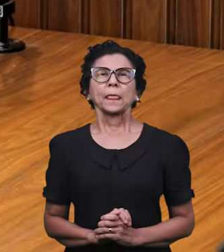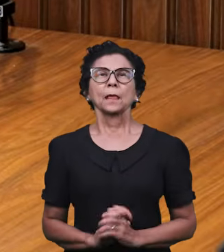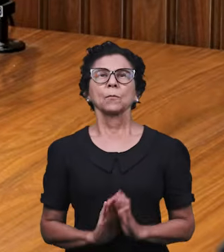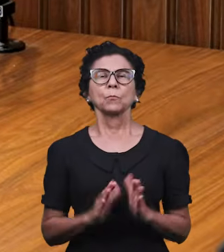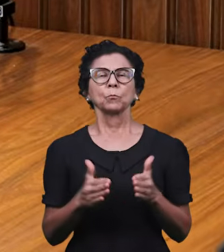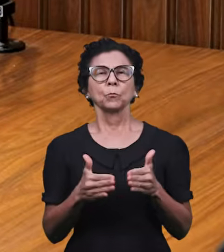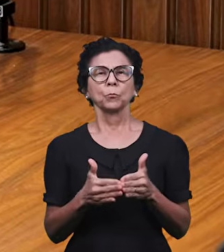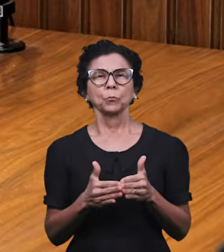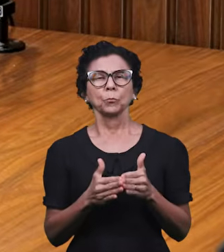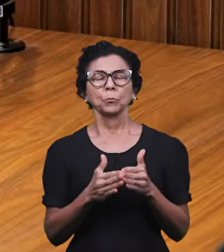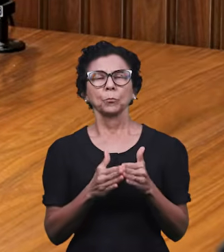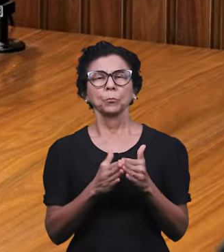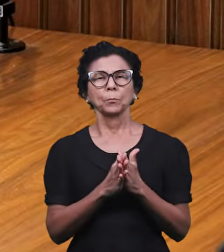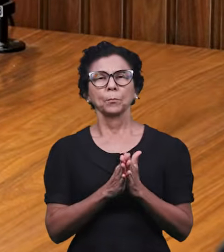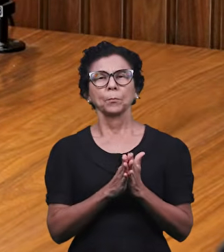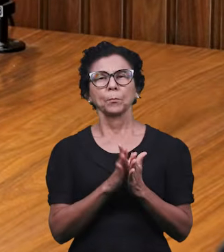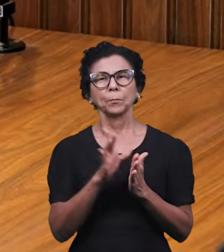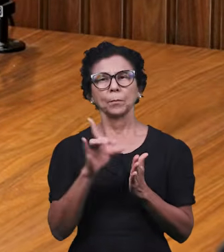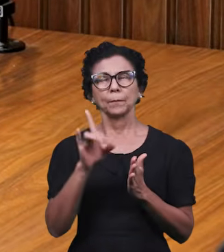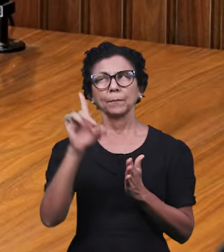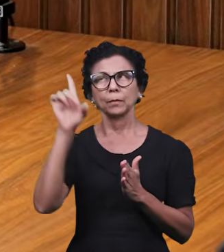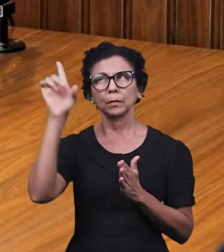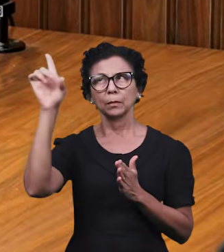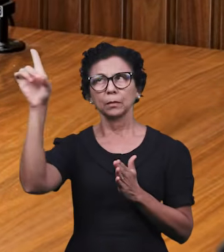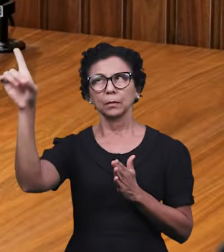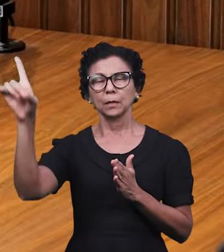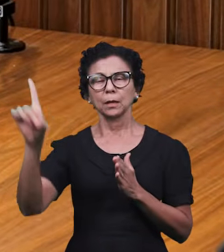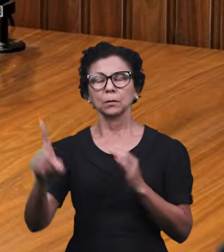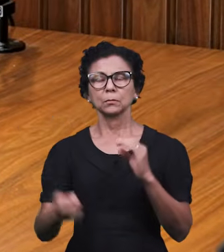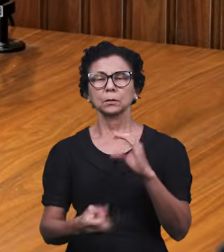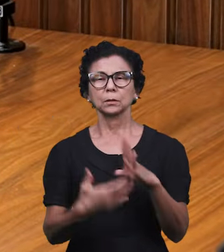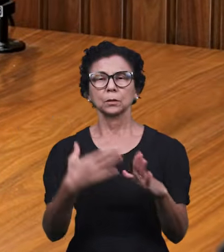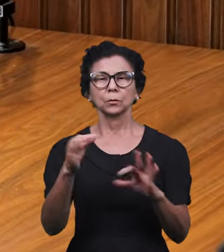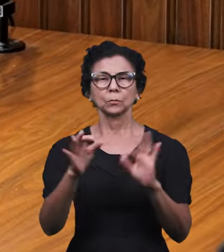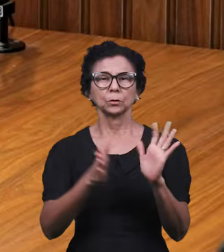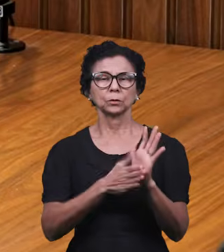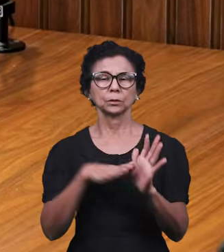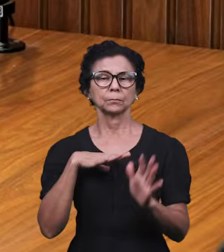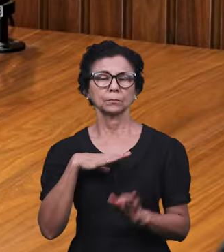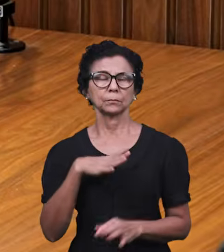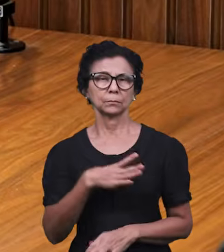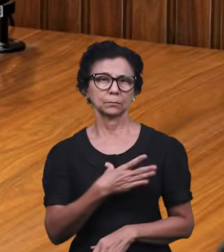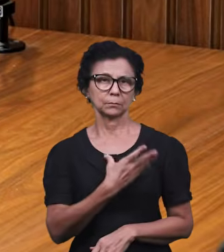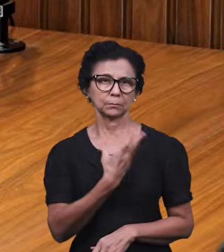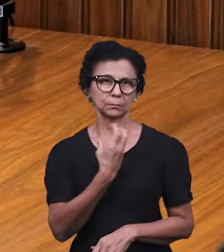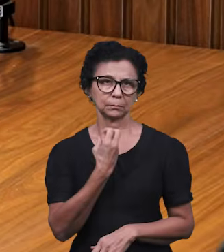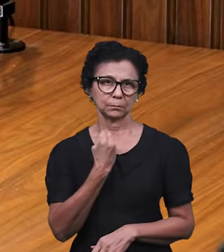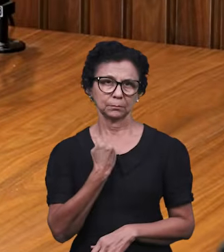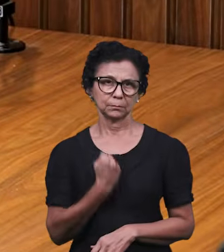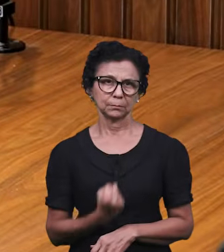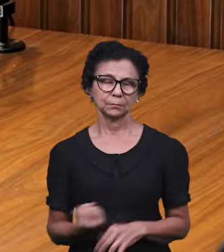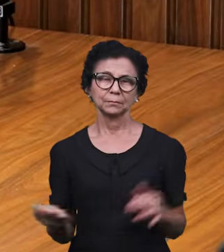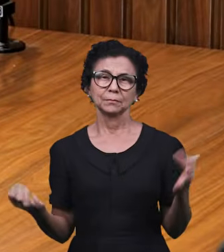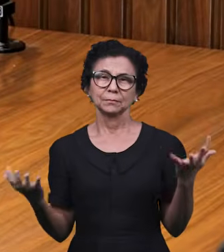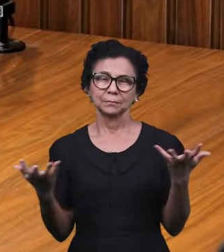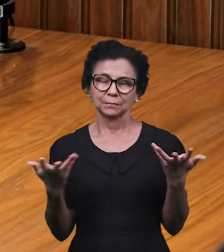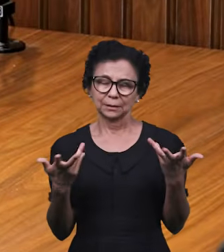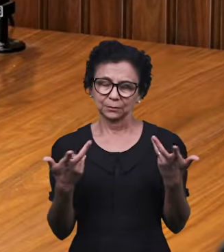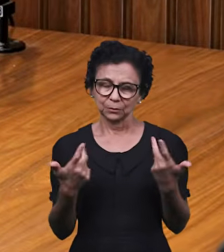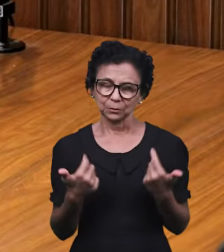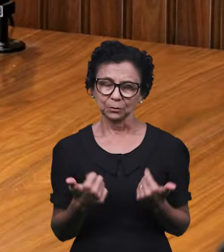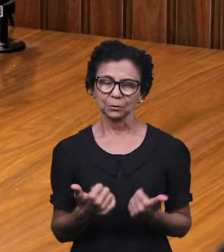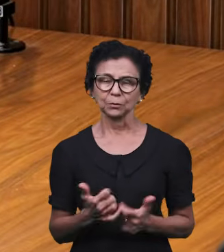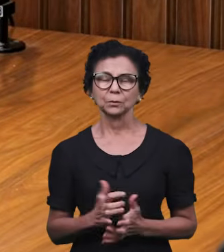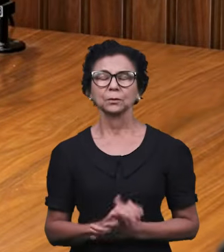na palavra. Deus como executor de um projeto maravilhoso. E ele trouxe esse projeto para nós,